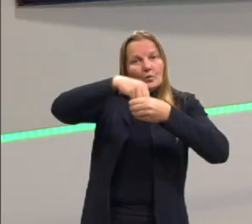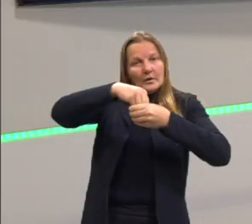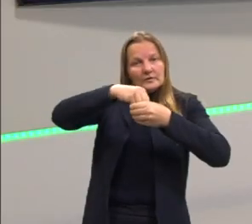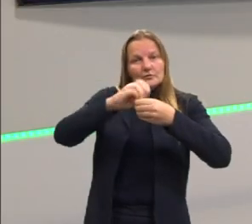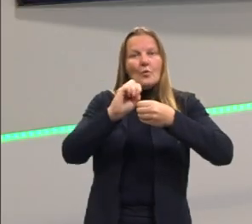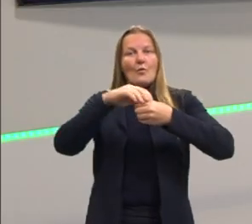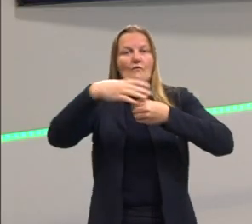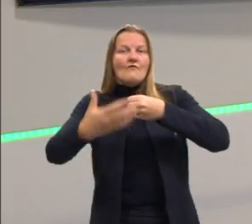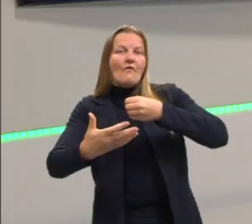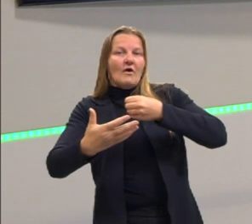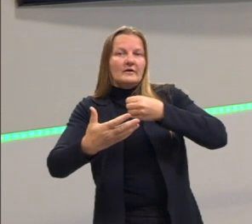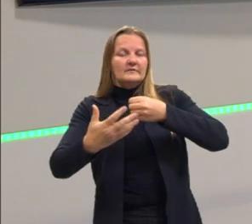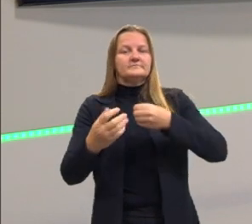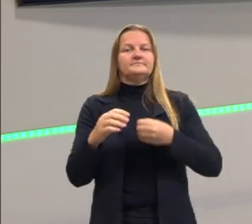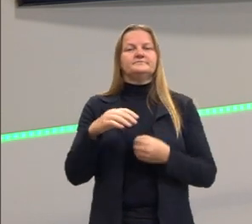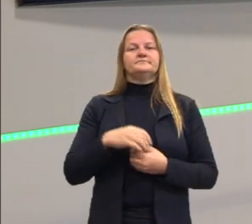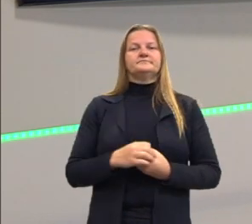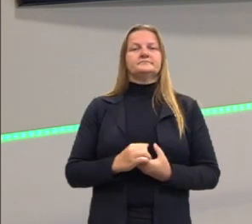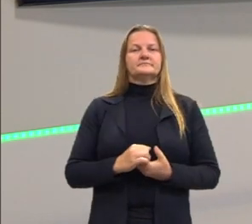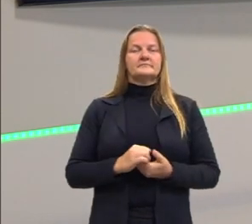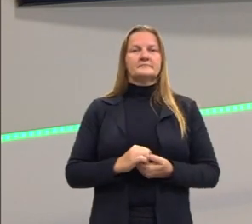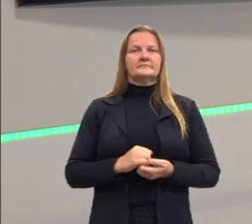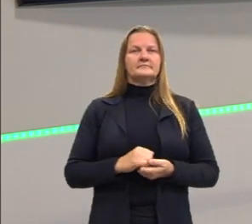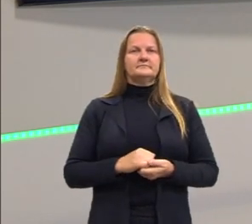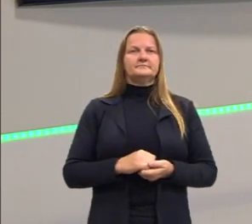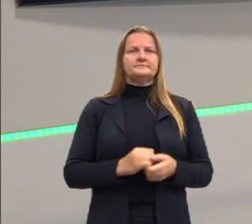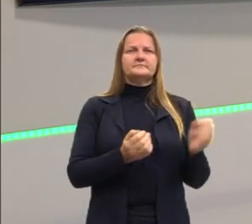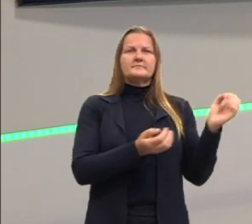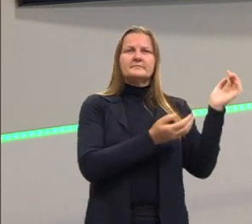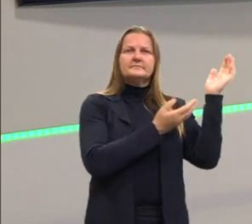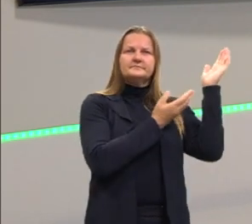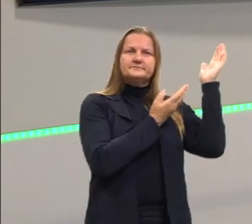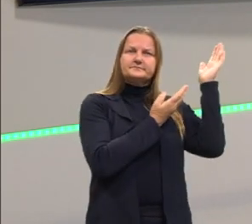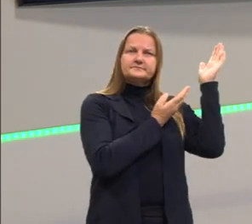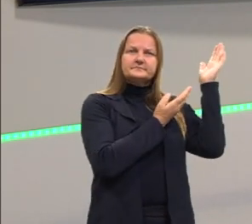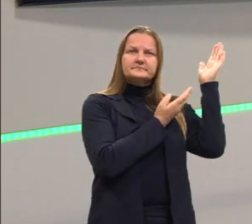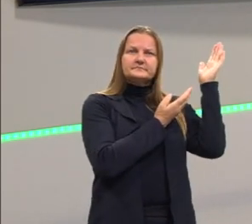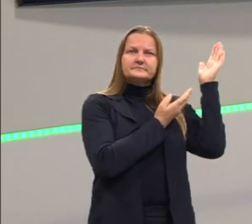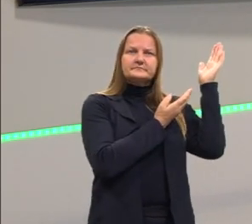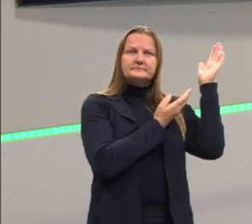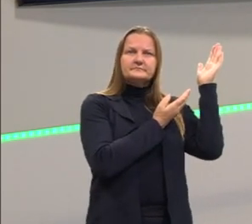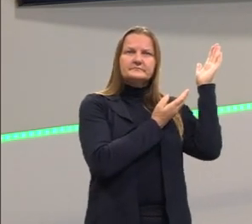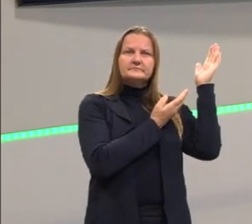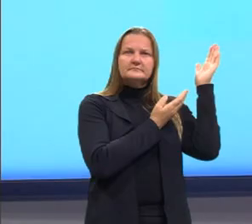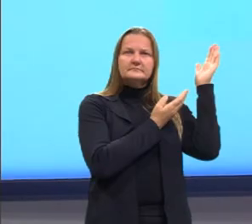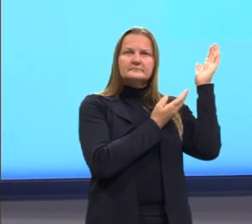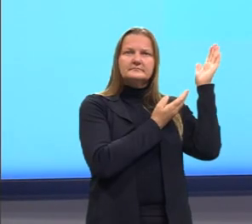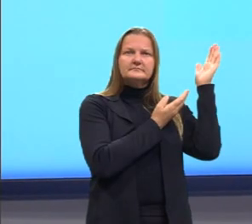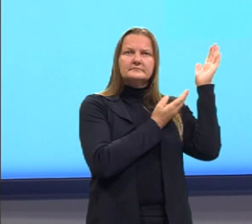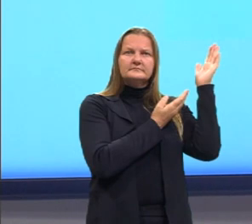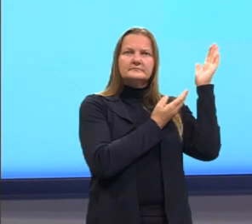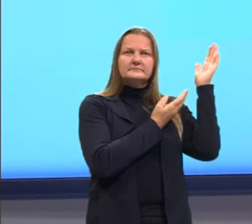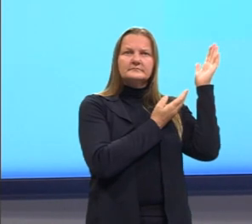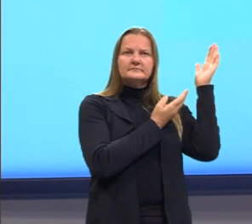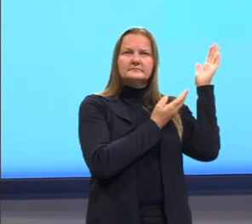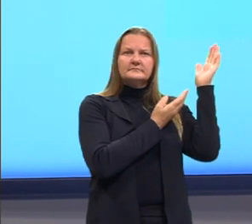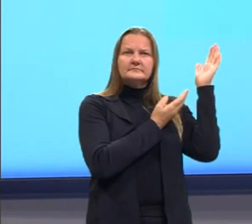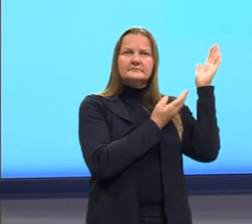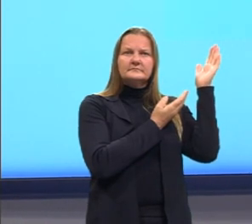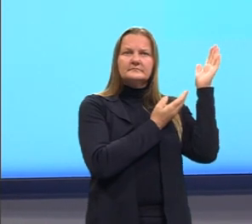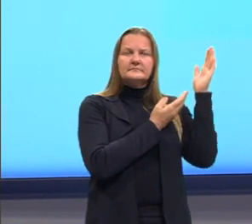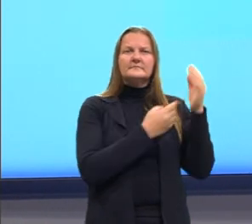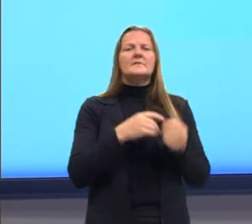exotérmicas e que a gente pode ver direitinho pelo nosso pela nossa ilustração aeso Aqui tem uma